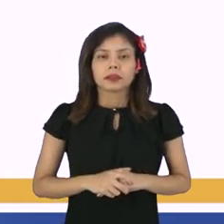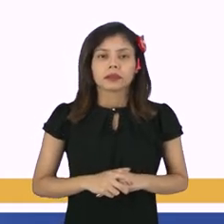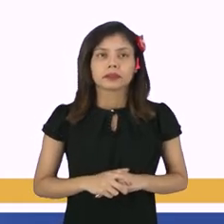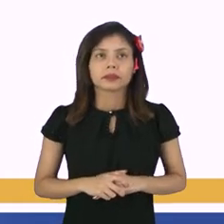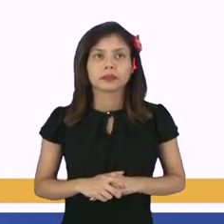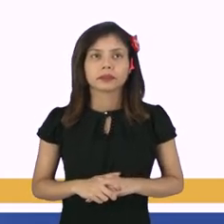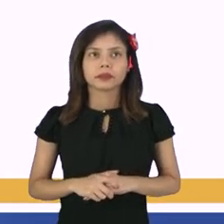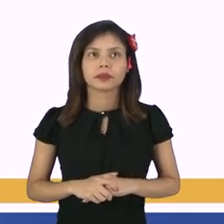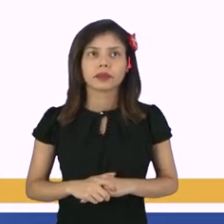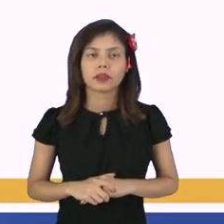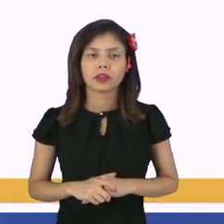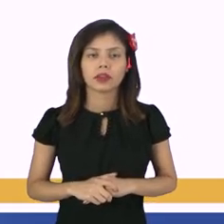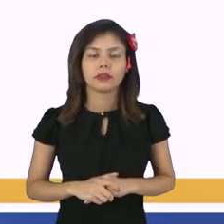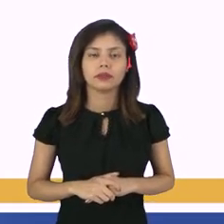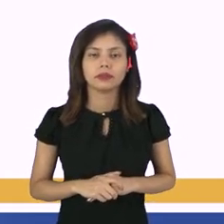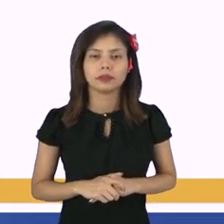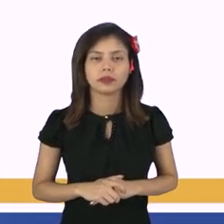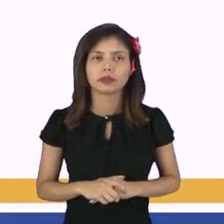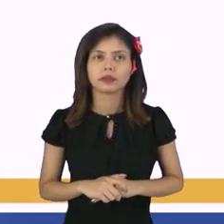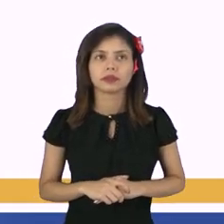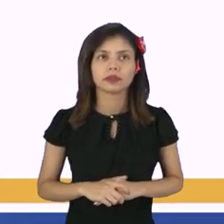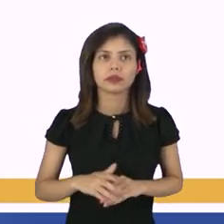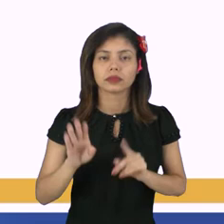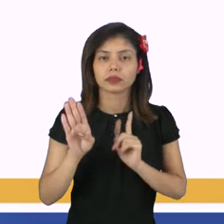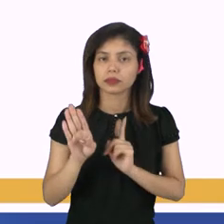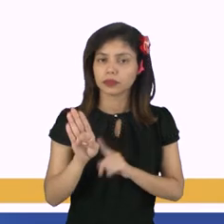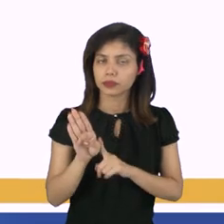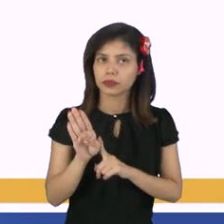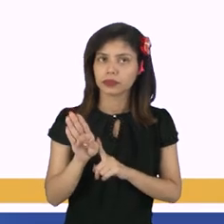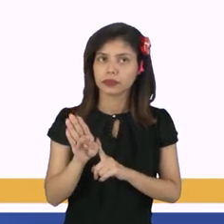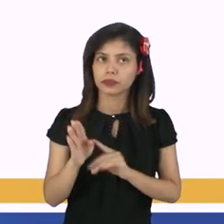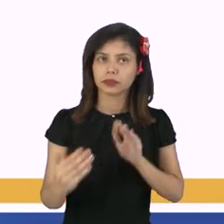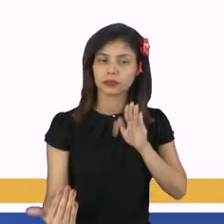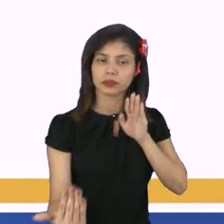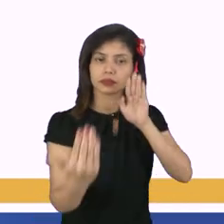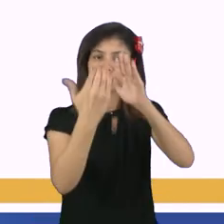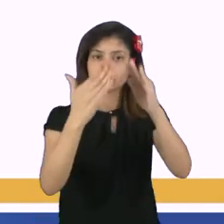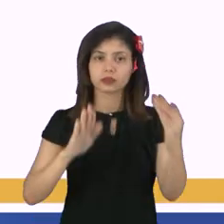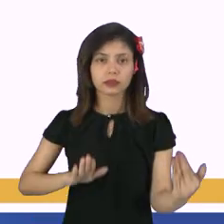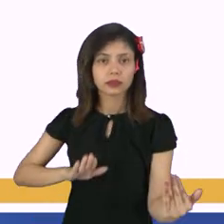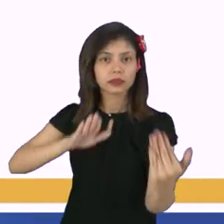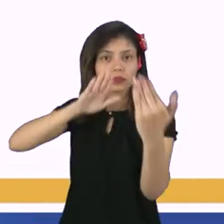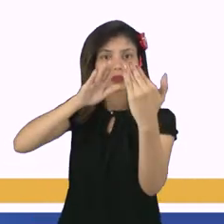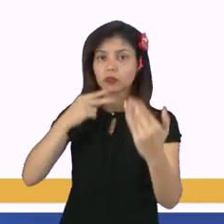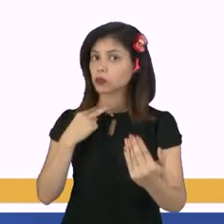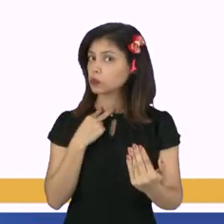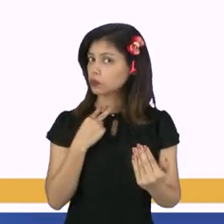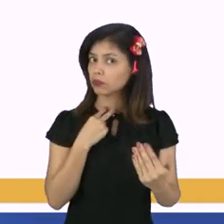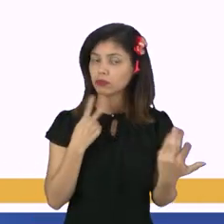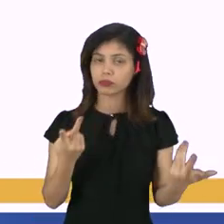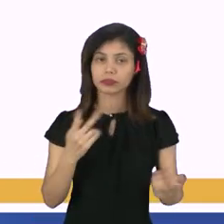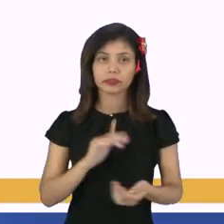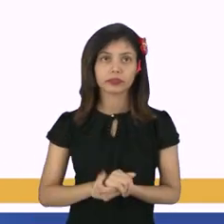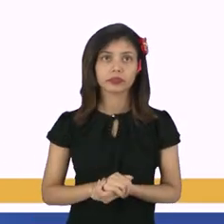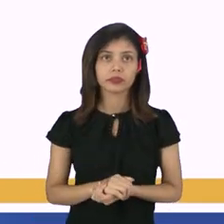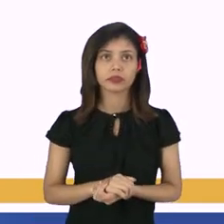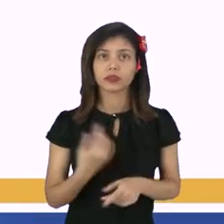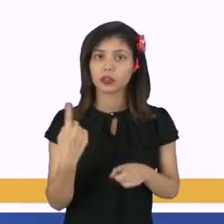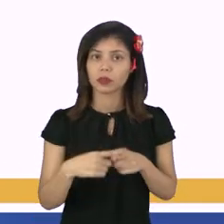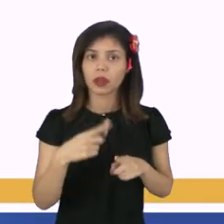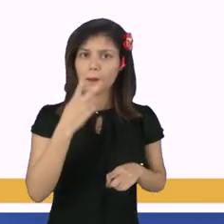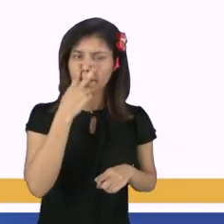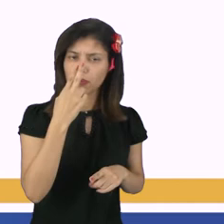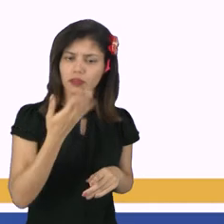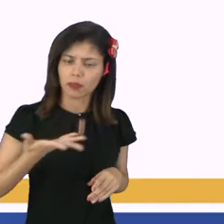gosto tanto os iguais são congruentes a letra de Cone também não pode ser porque porque